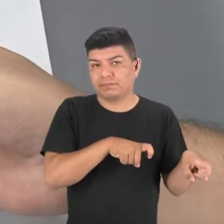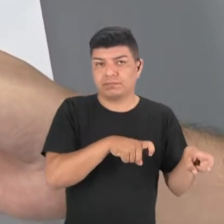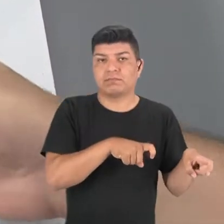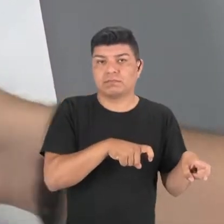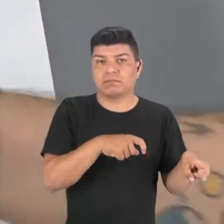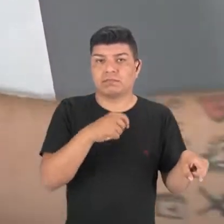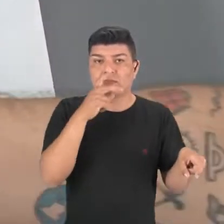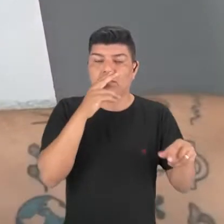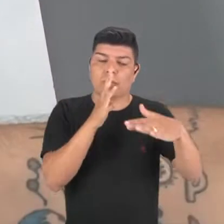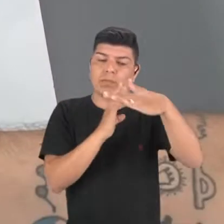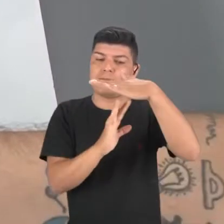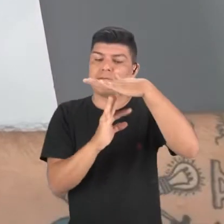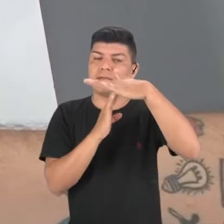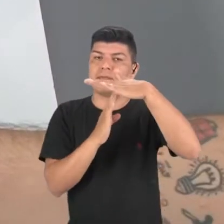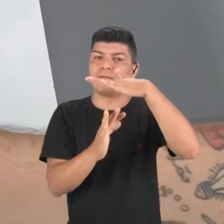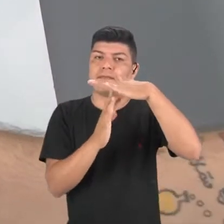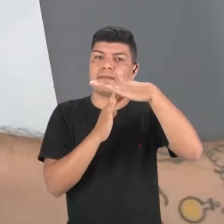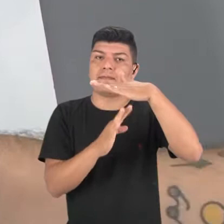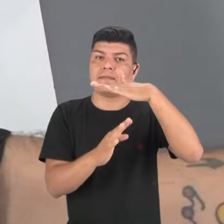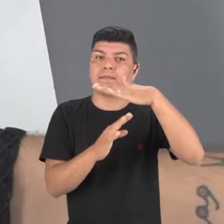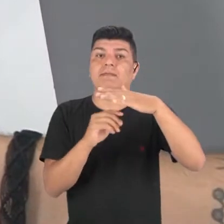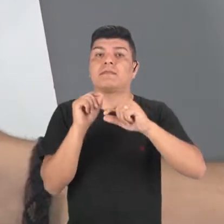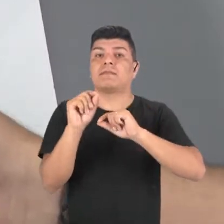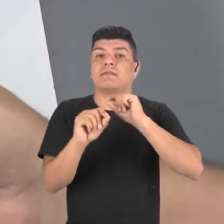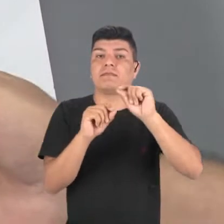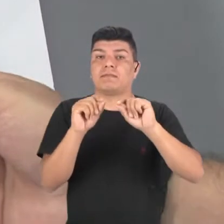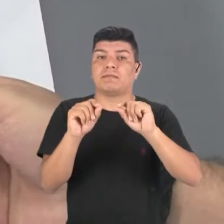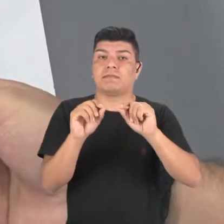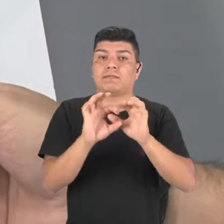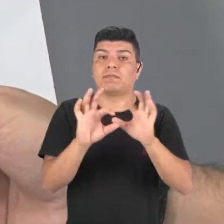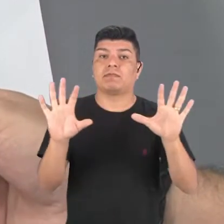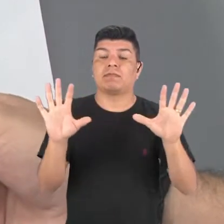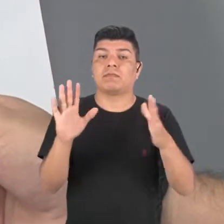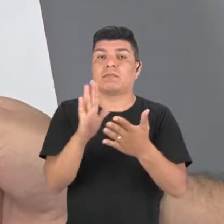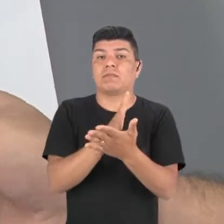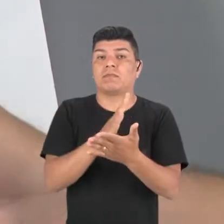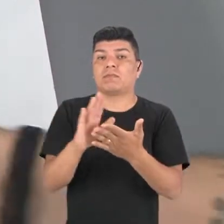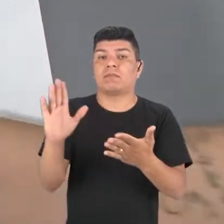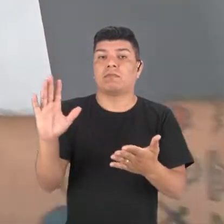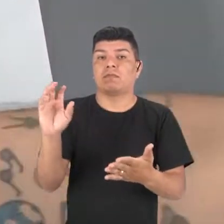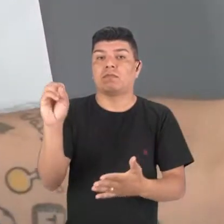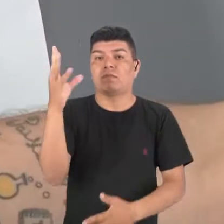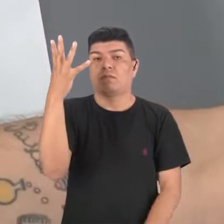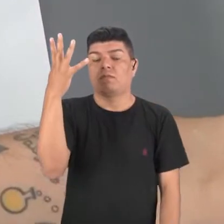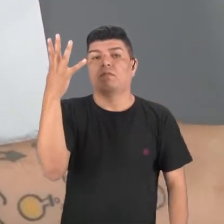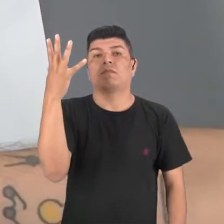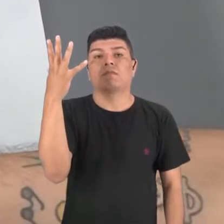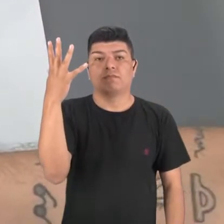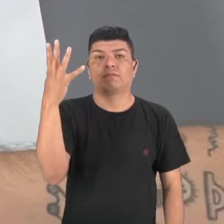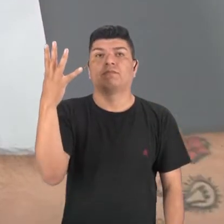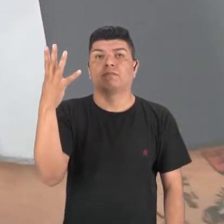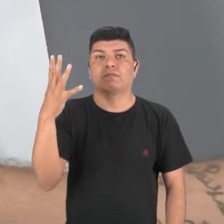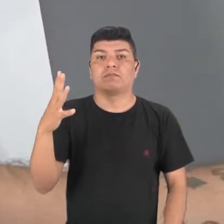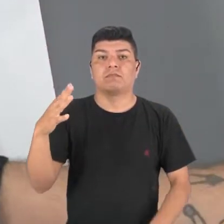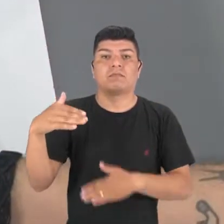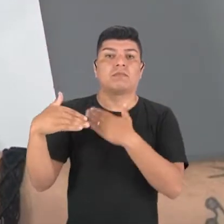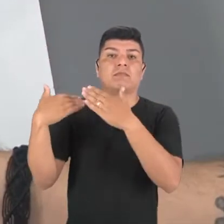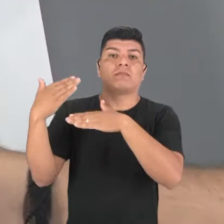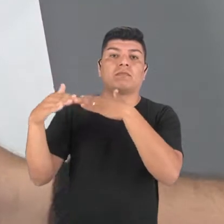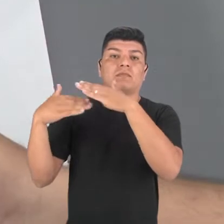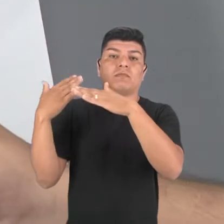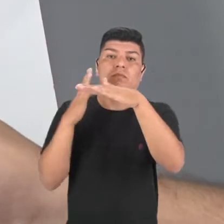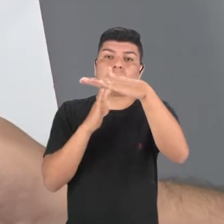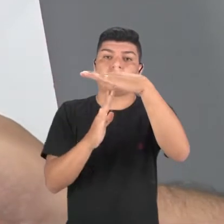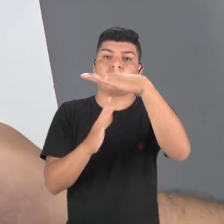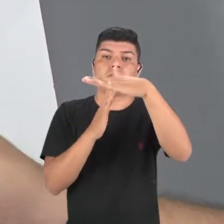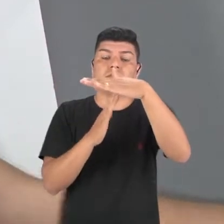modalidade de migração desencadeada por alguns fatores. Esse processo